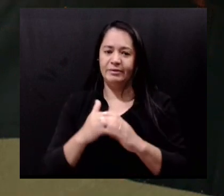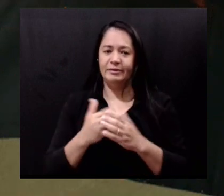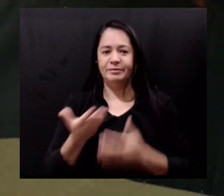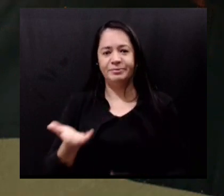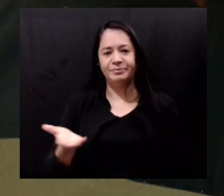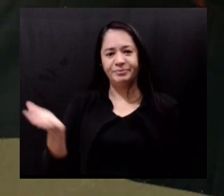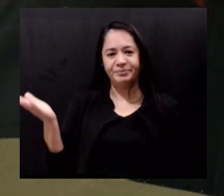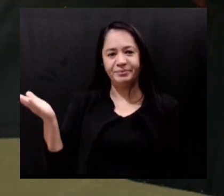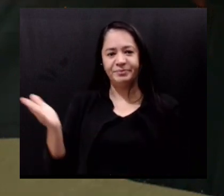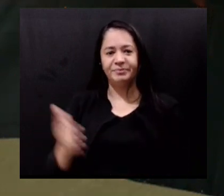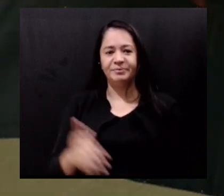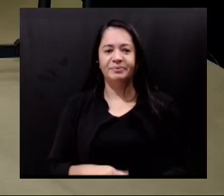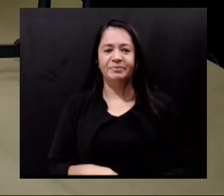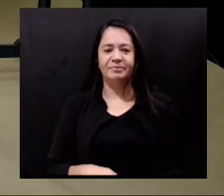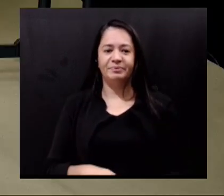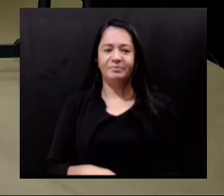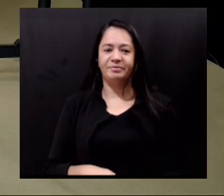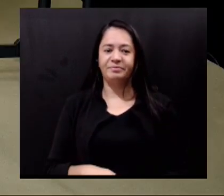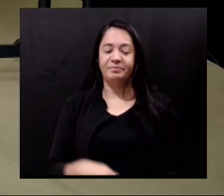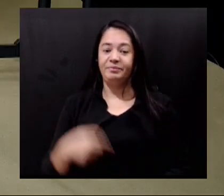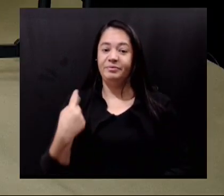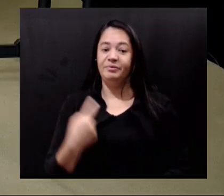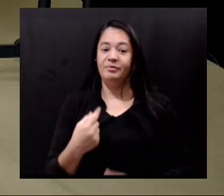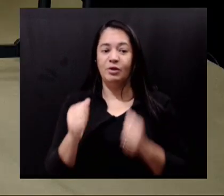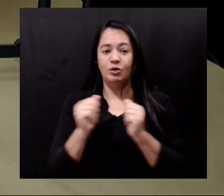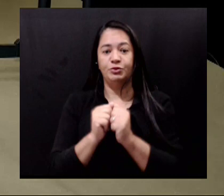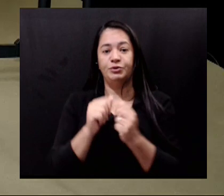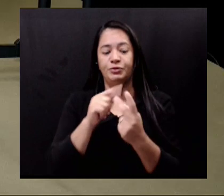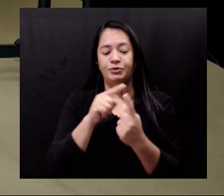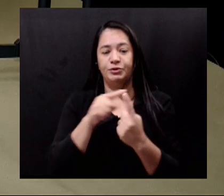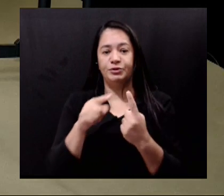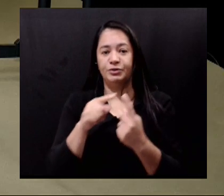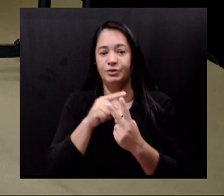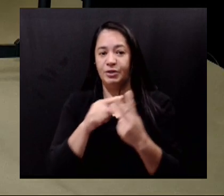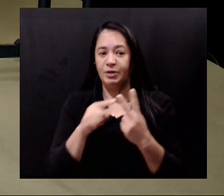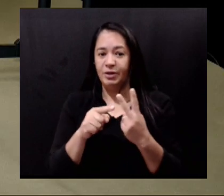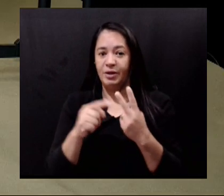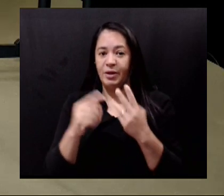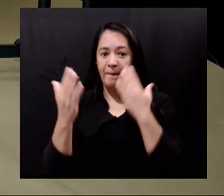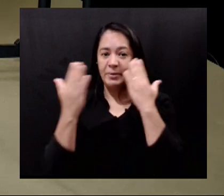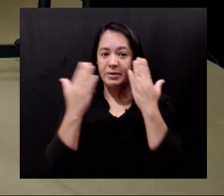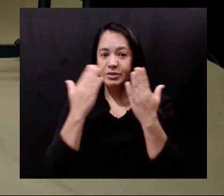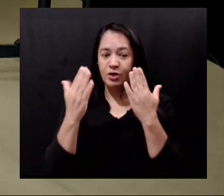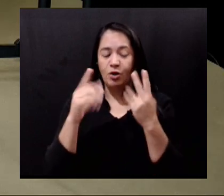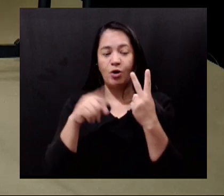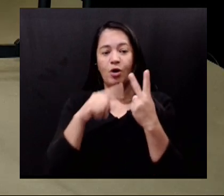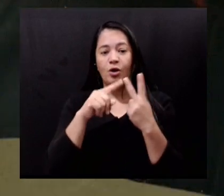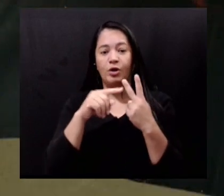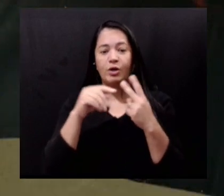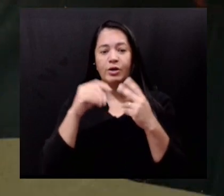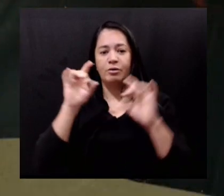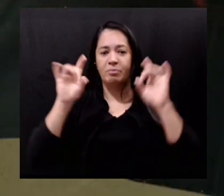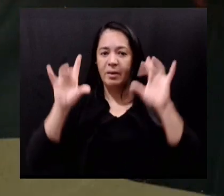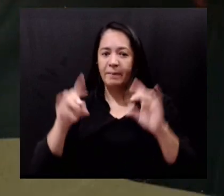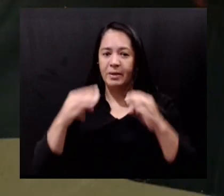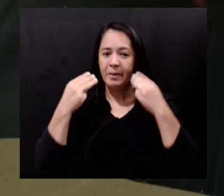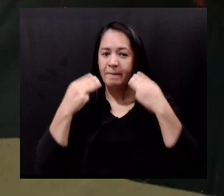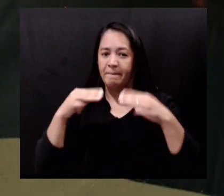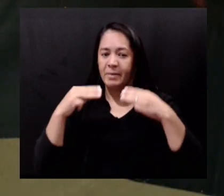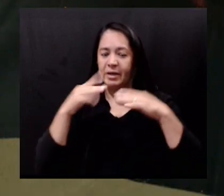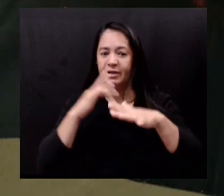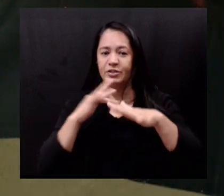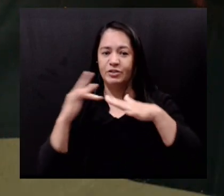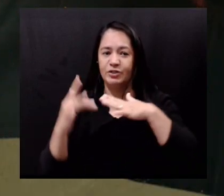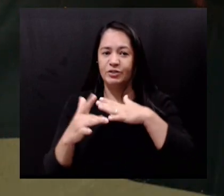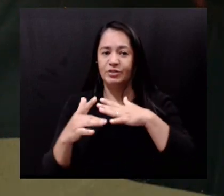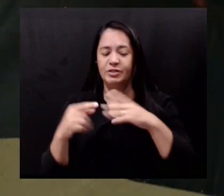19 97829 3776. Nós estamos aqui com uma psicóloga e também uma especialista em marketing, em redes sociais, e aí ela acompanha, né,